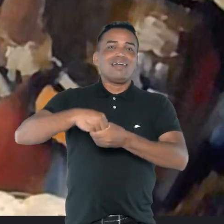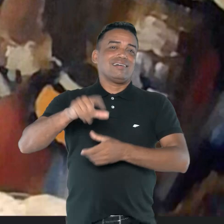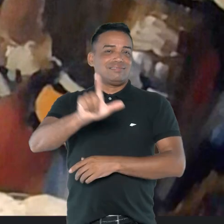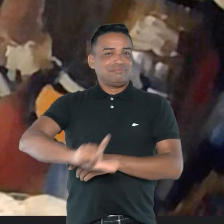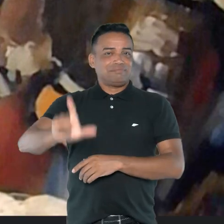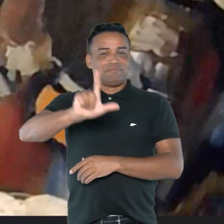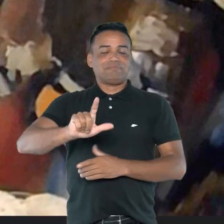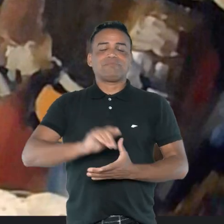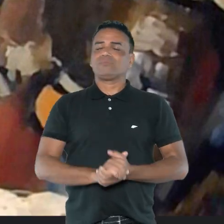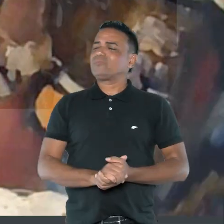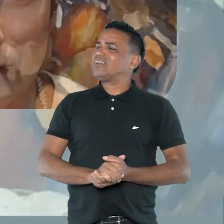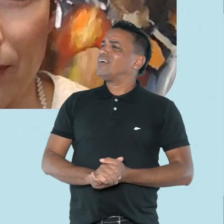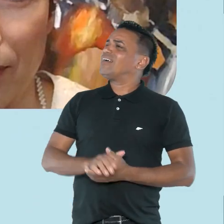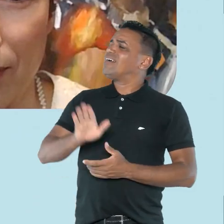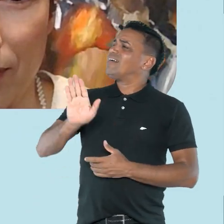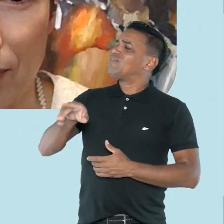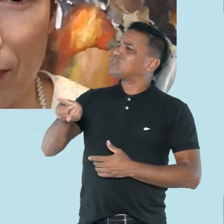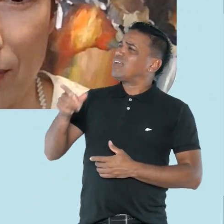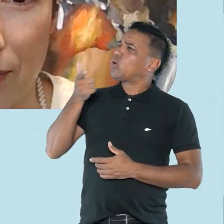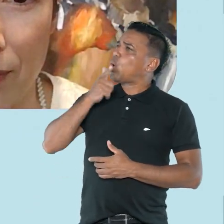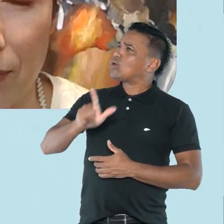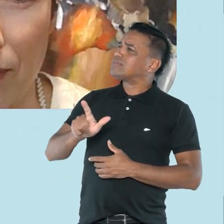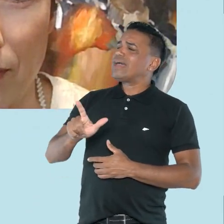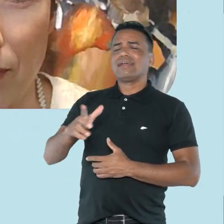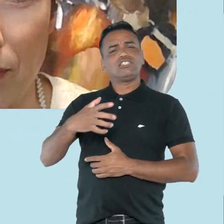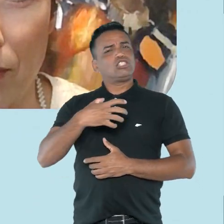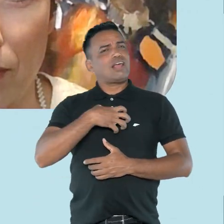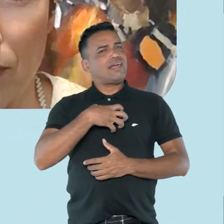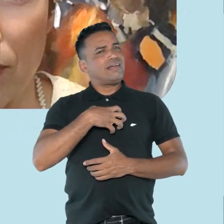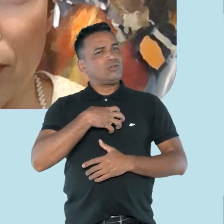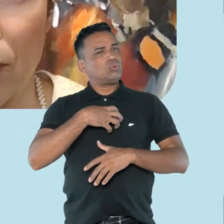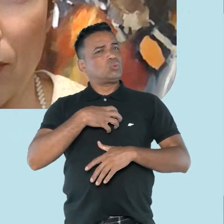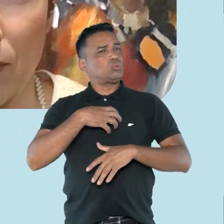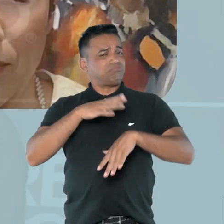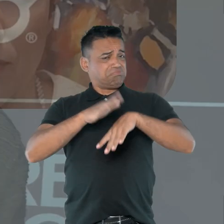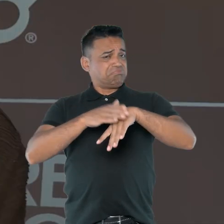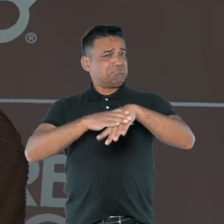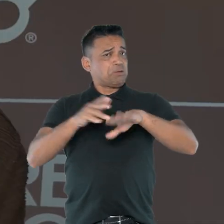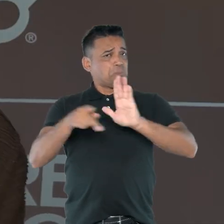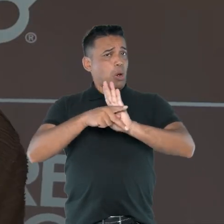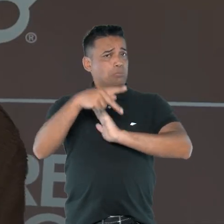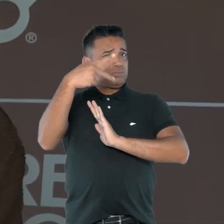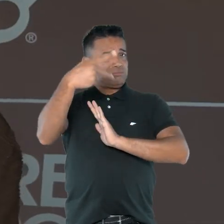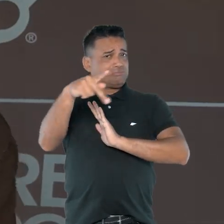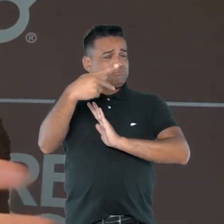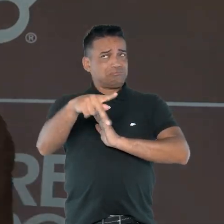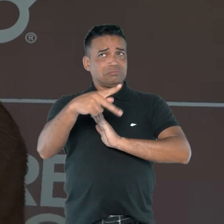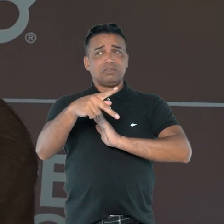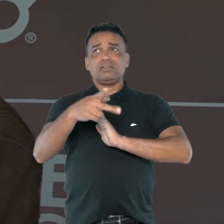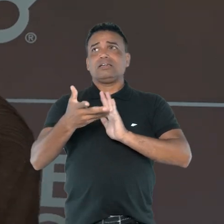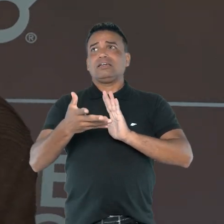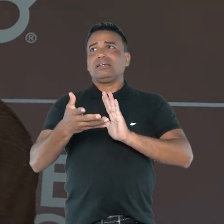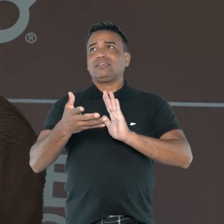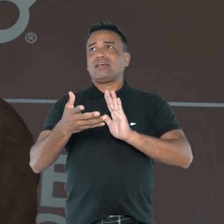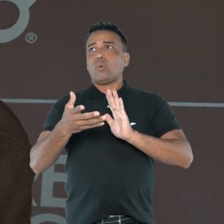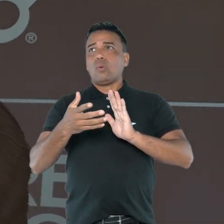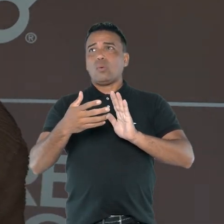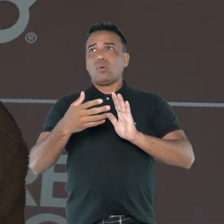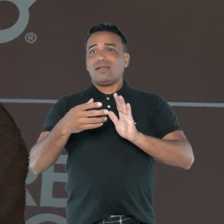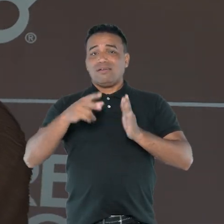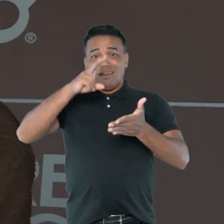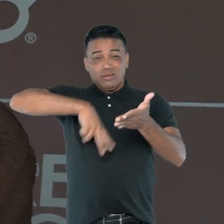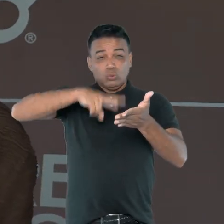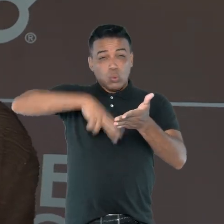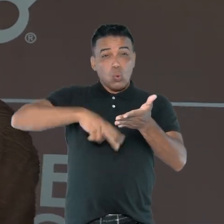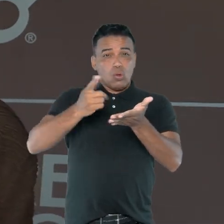literatura. Você consegue, de modo muito particular, nos tirar o eixo, né? Em algum